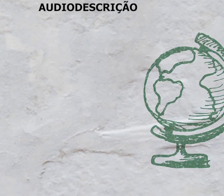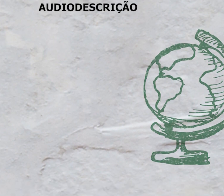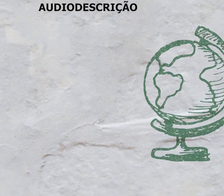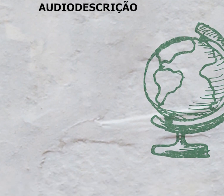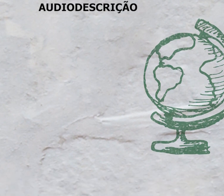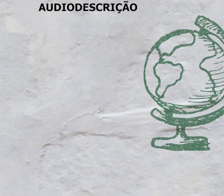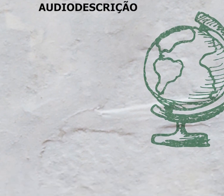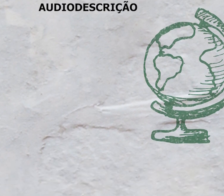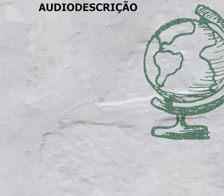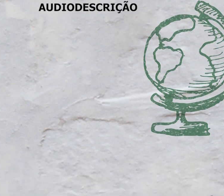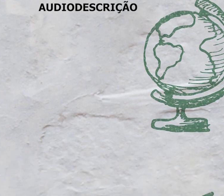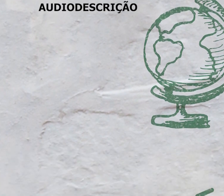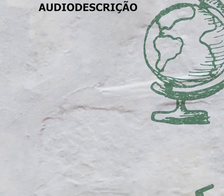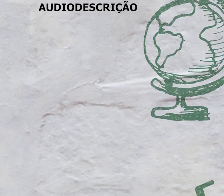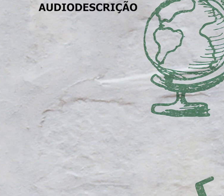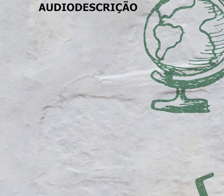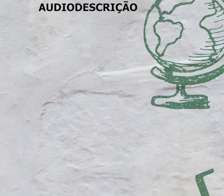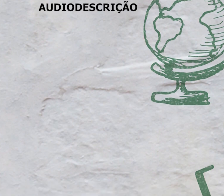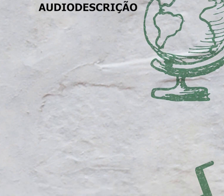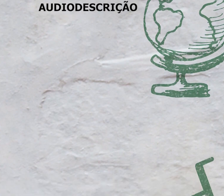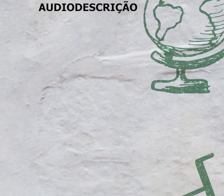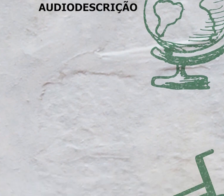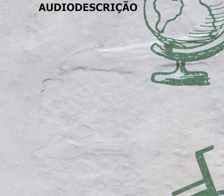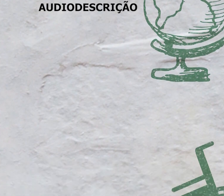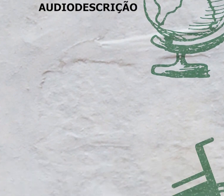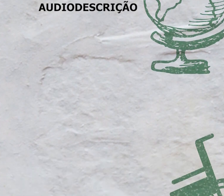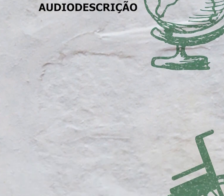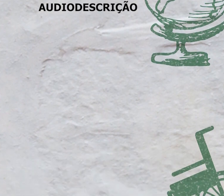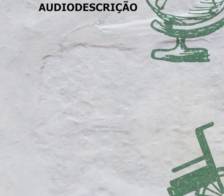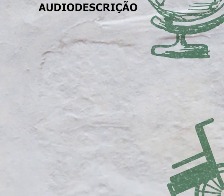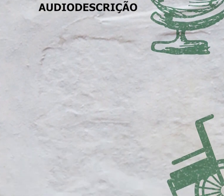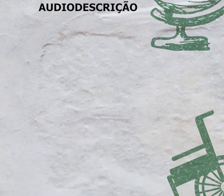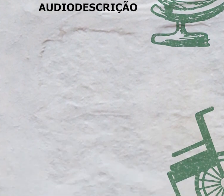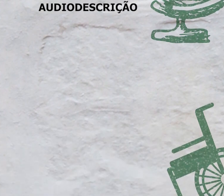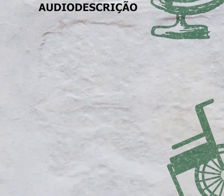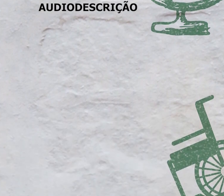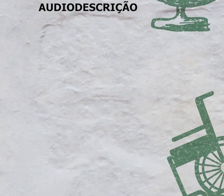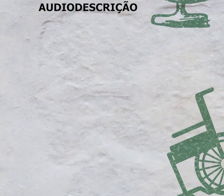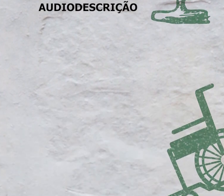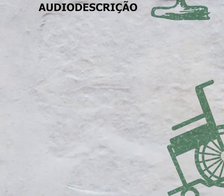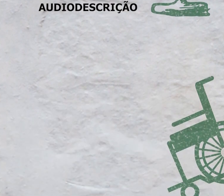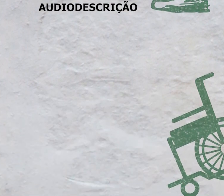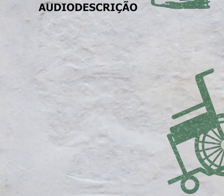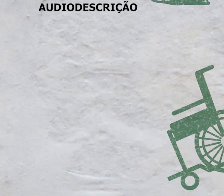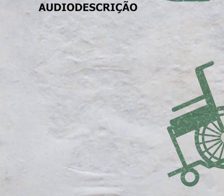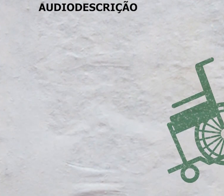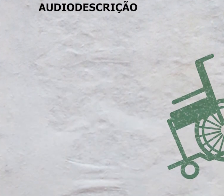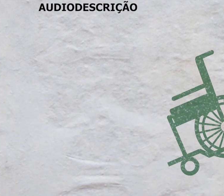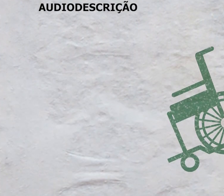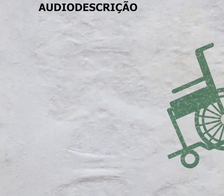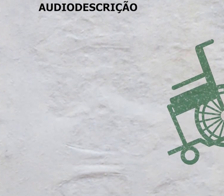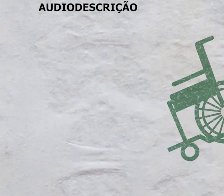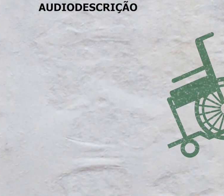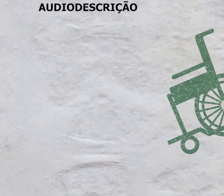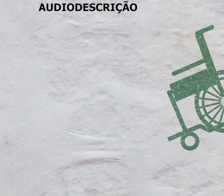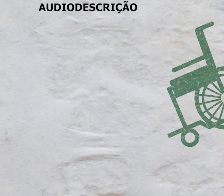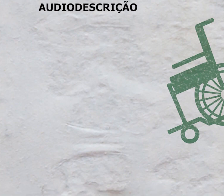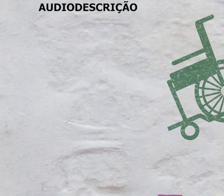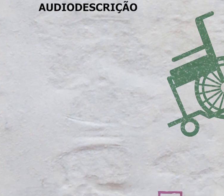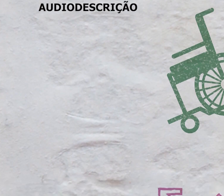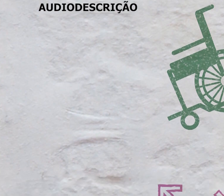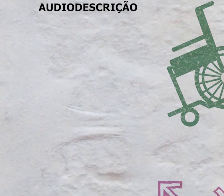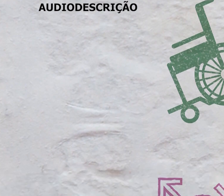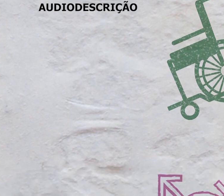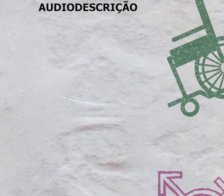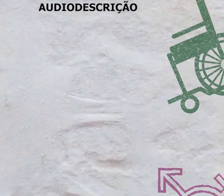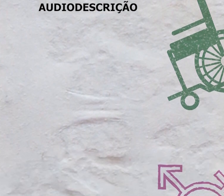lápis. Nas laterais, diferentes ilustrações, nas cores roxa e verde. Uma mulher indígena, um globo, uma